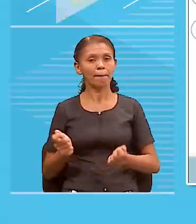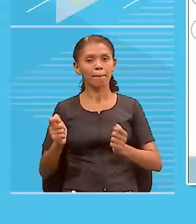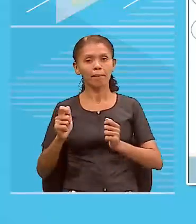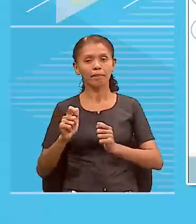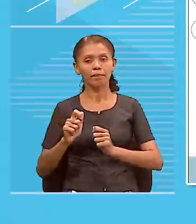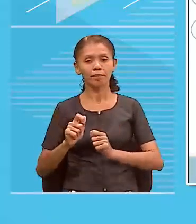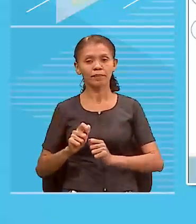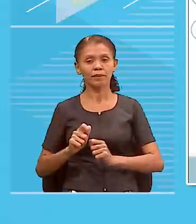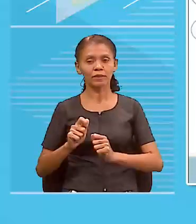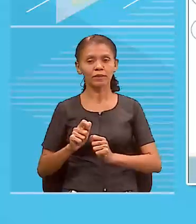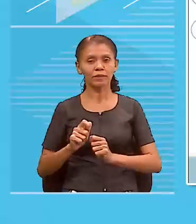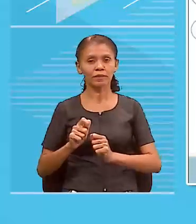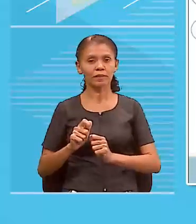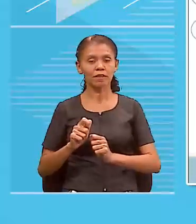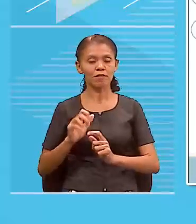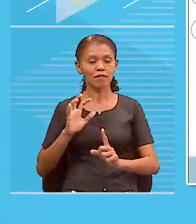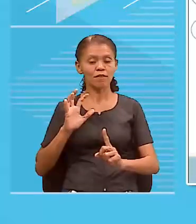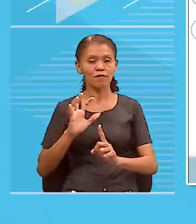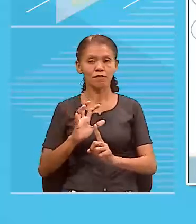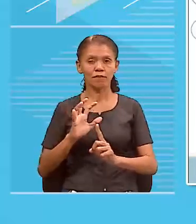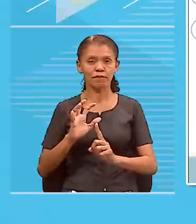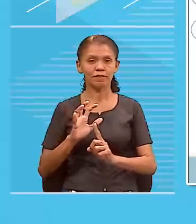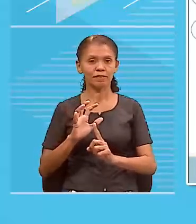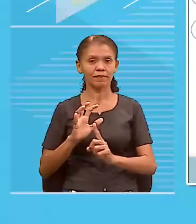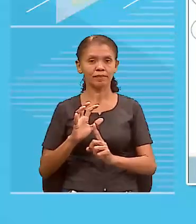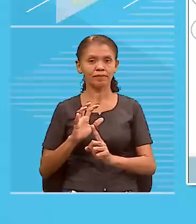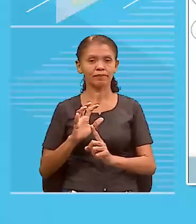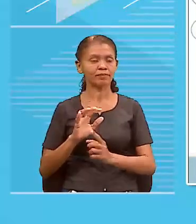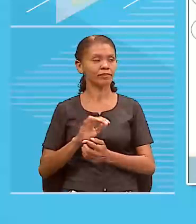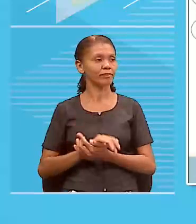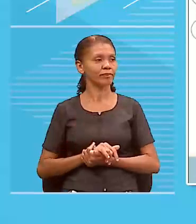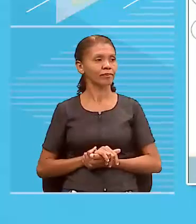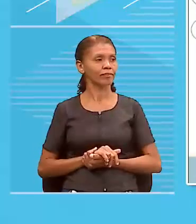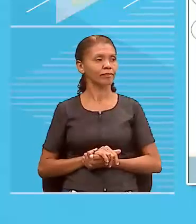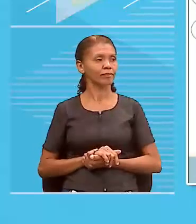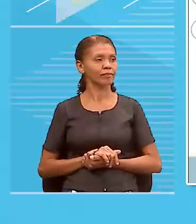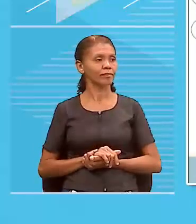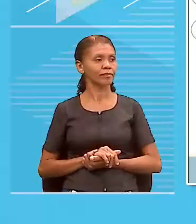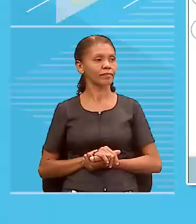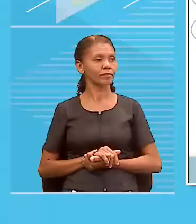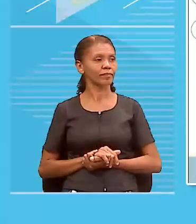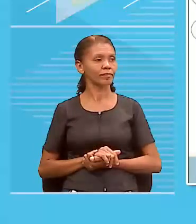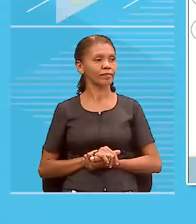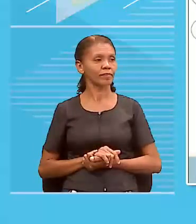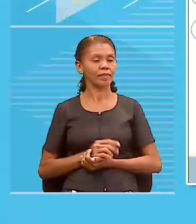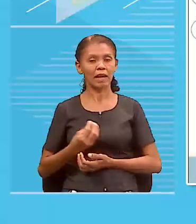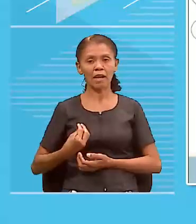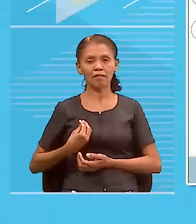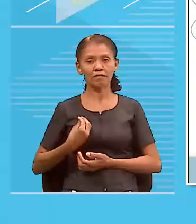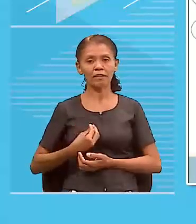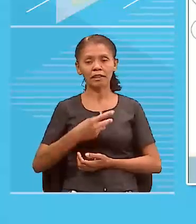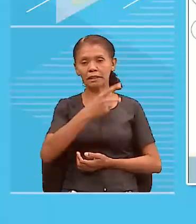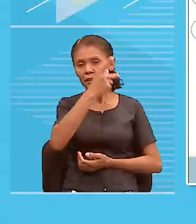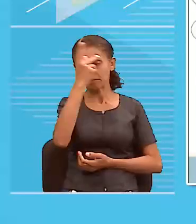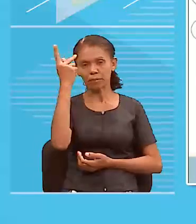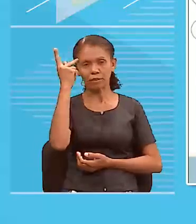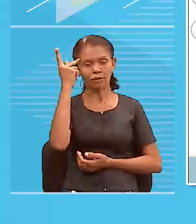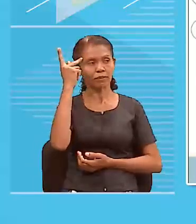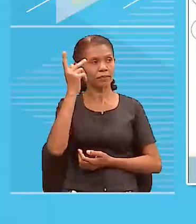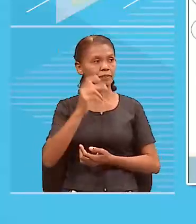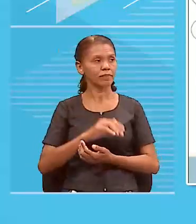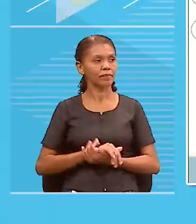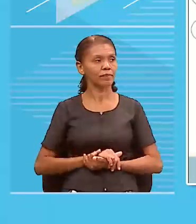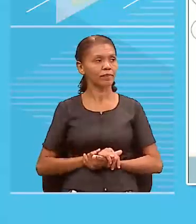cor seus Life pode impactar a vida de uma pessoa então